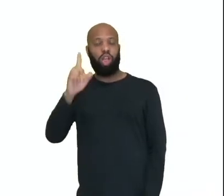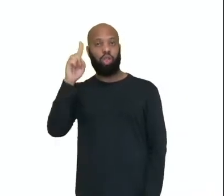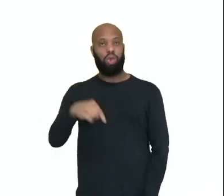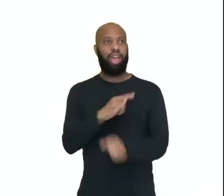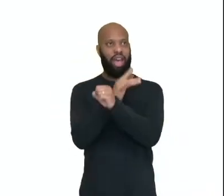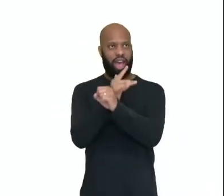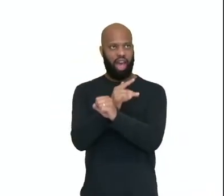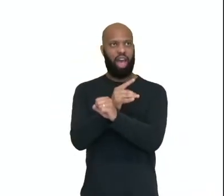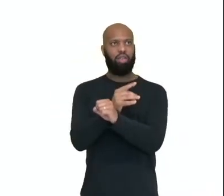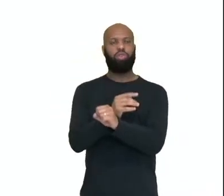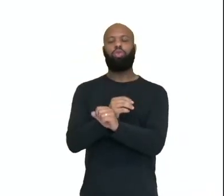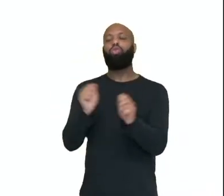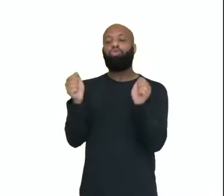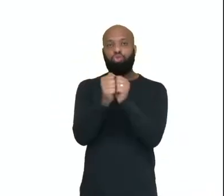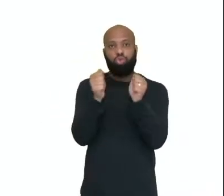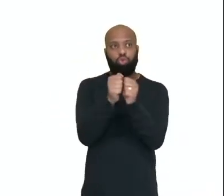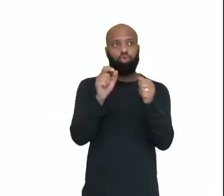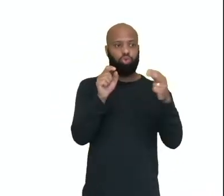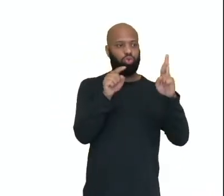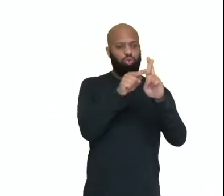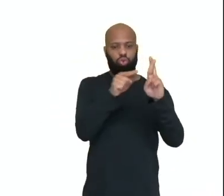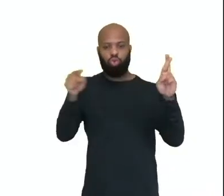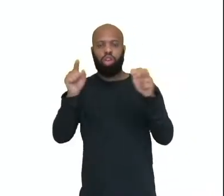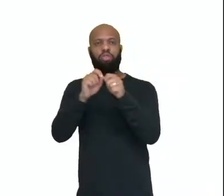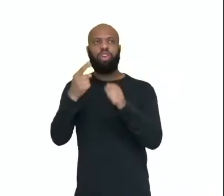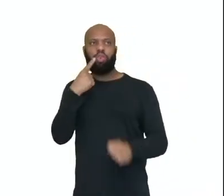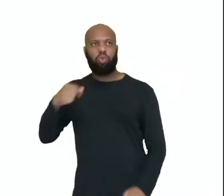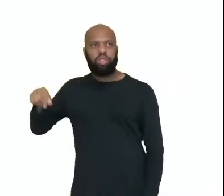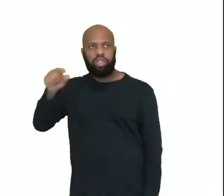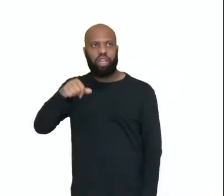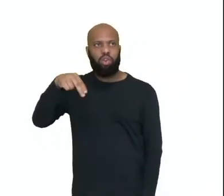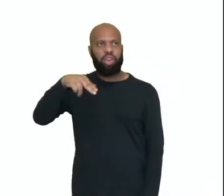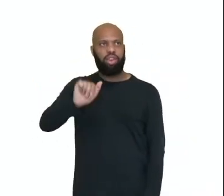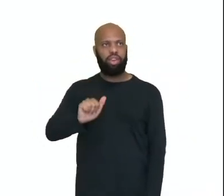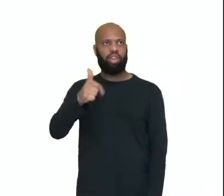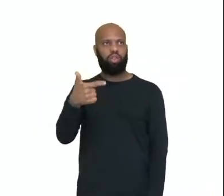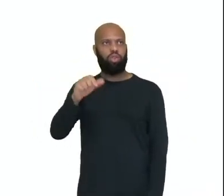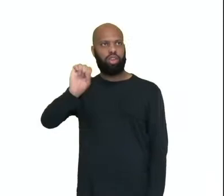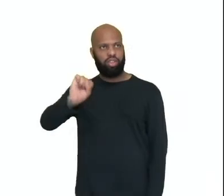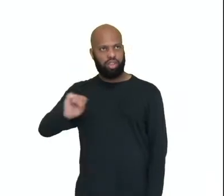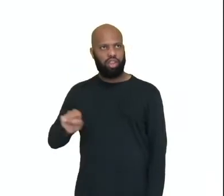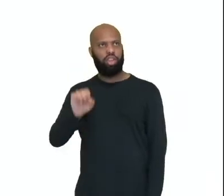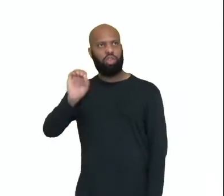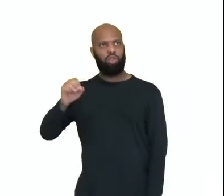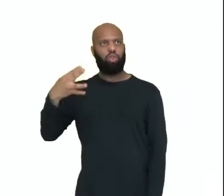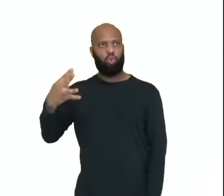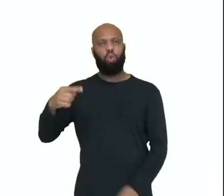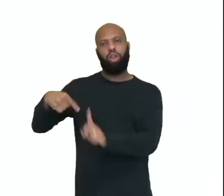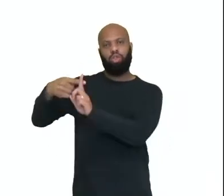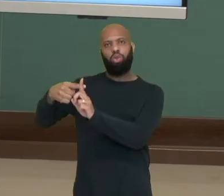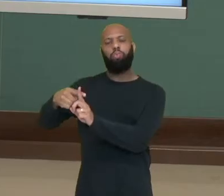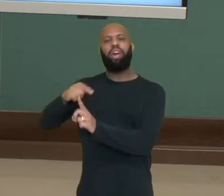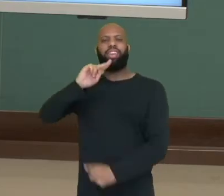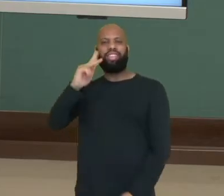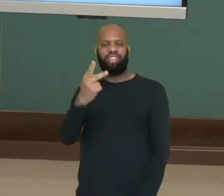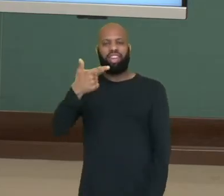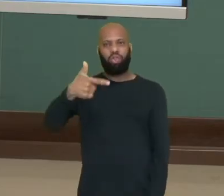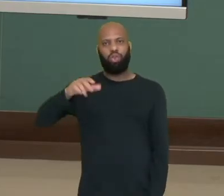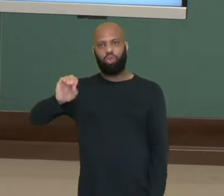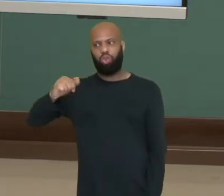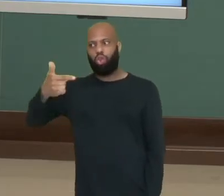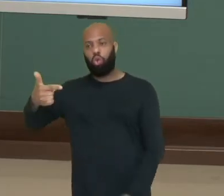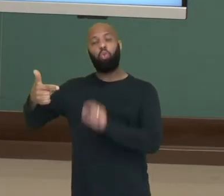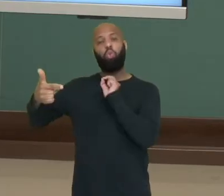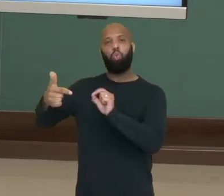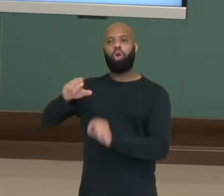que é o N2SO4, que é o sulfato de sódio, e nossa água oxigenada, o peróxido de hidrogênio.